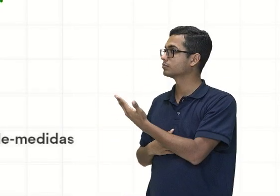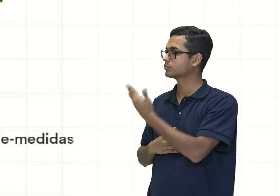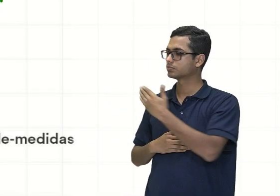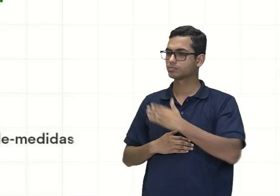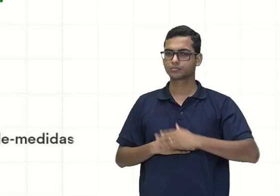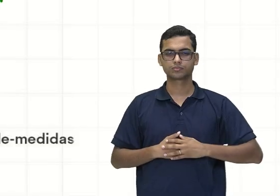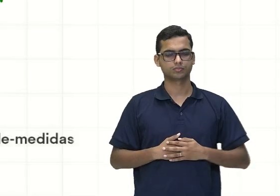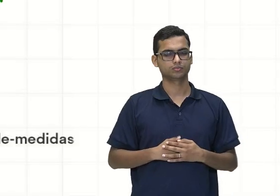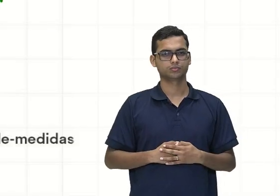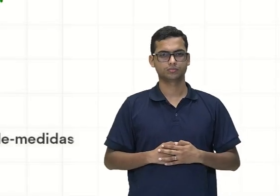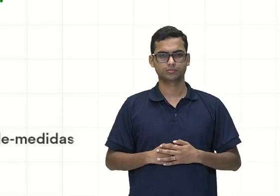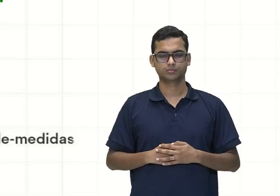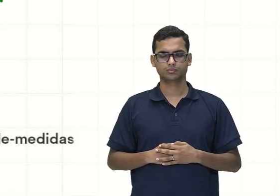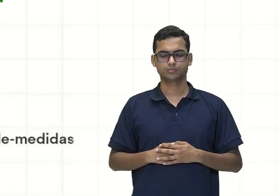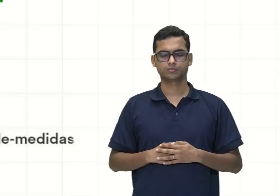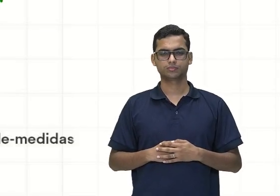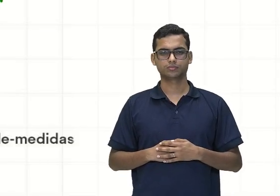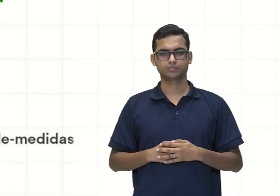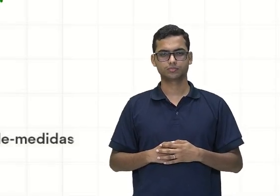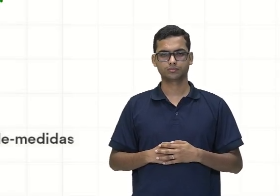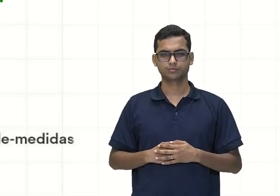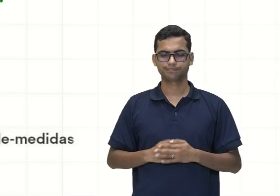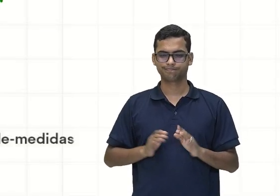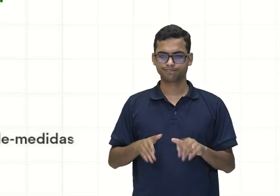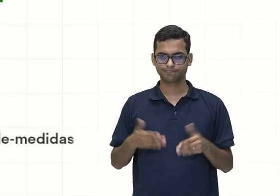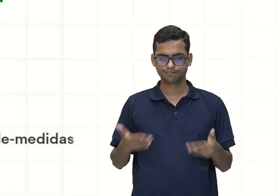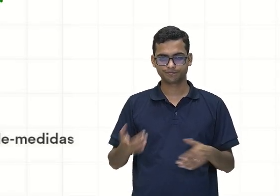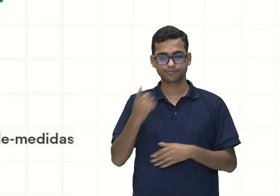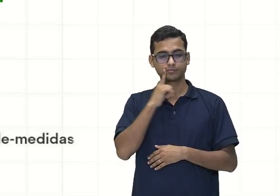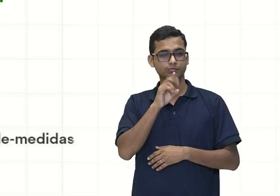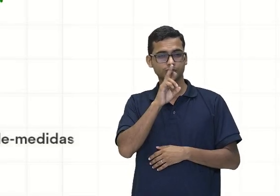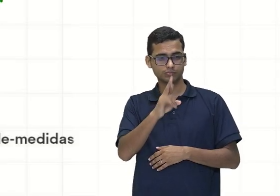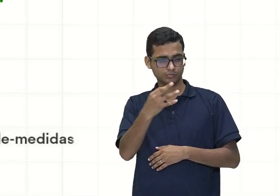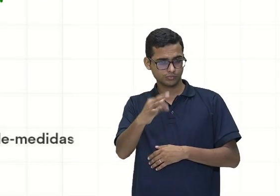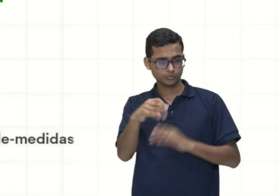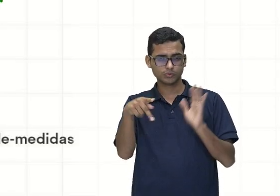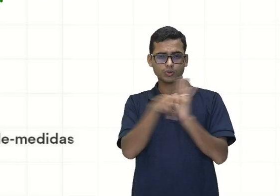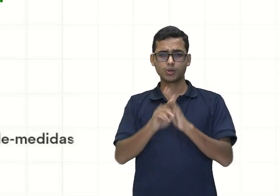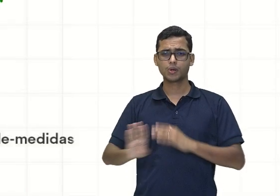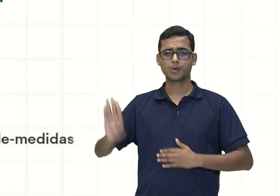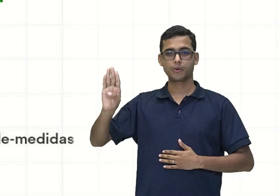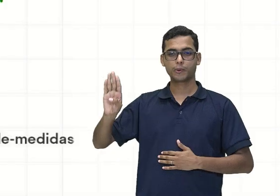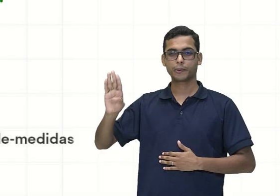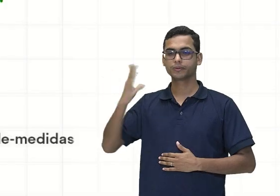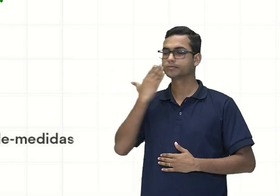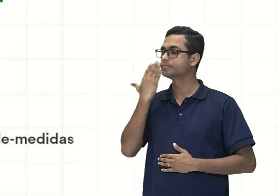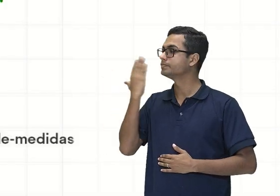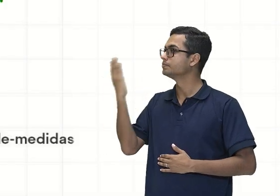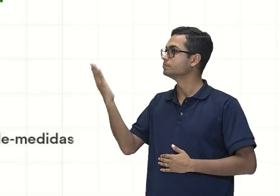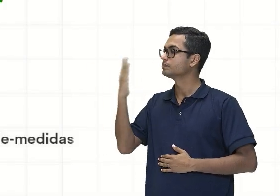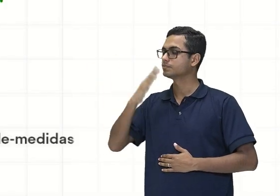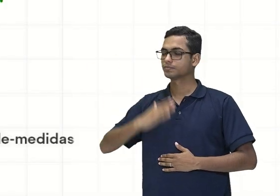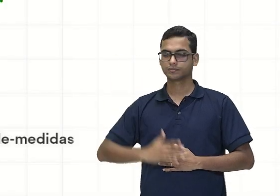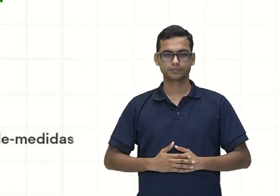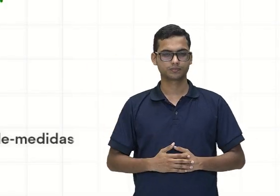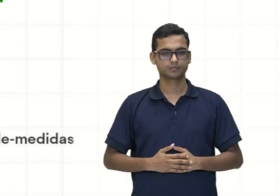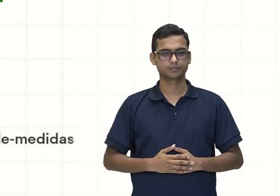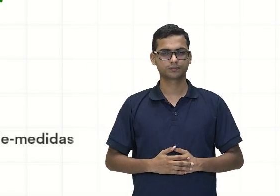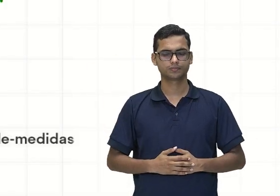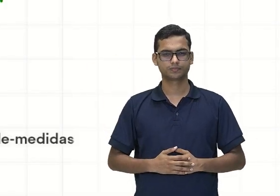5,4 metros, tá? Então, minha alternativa correta é a minha letra